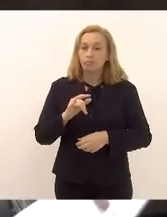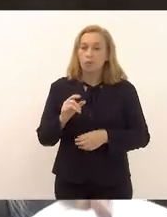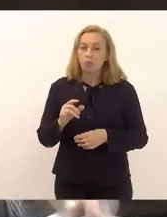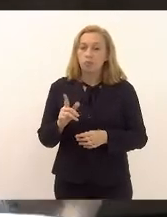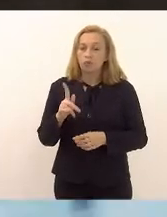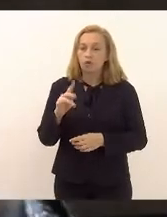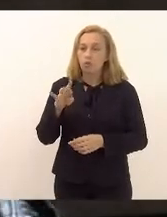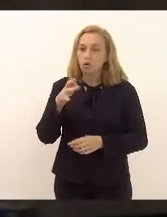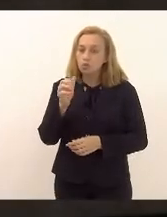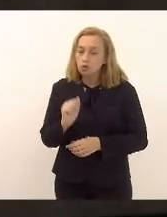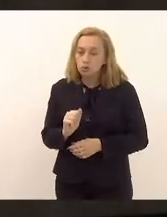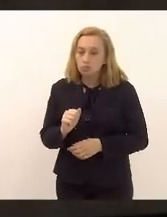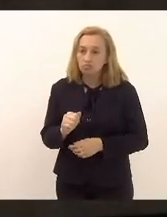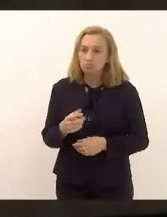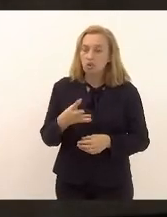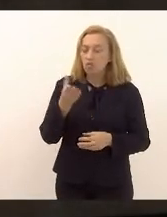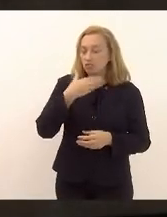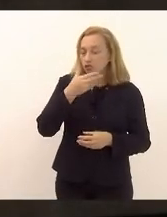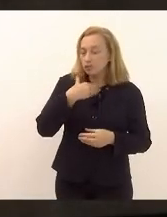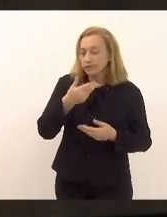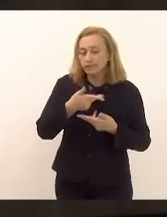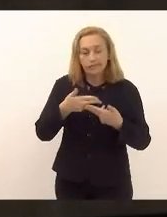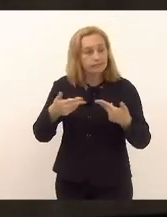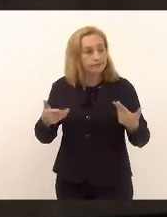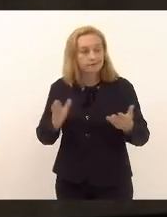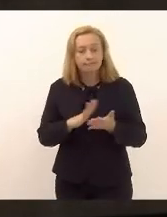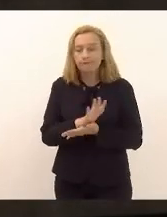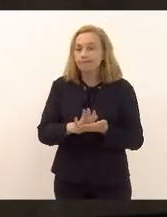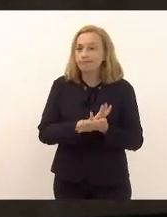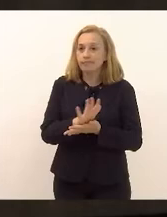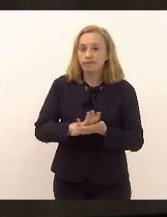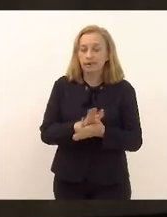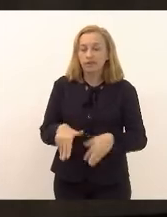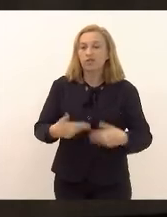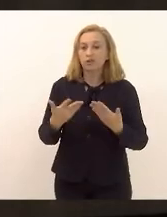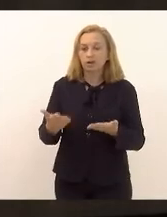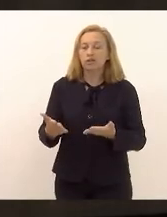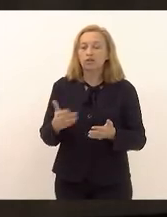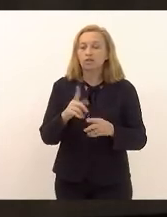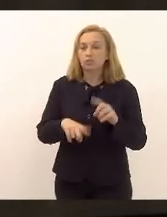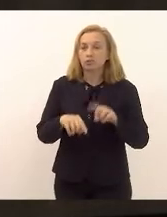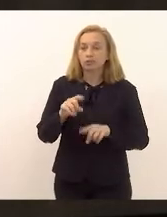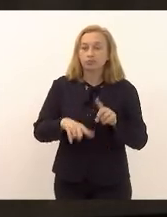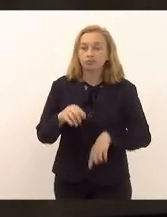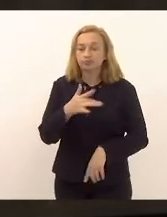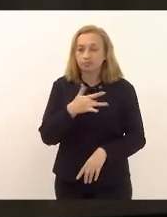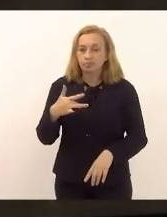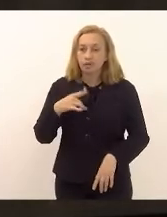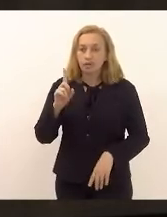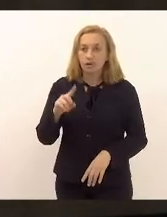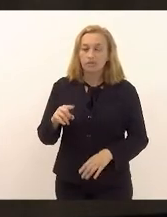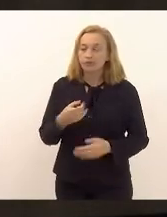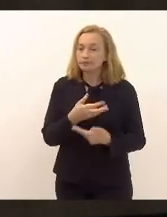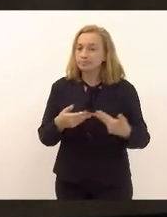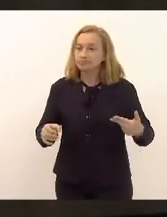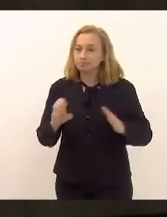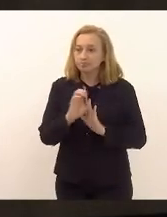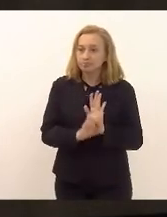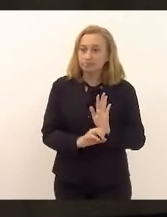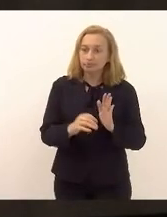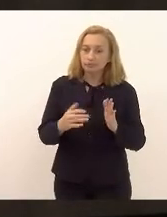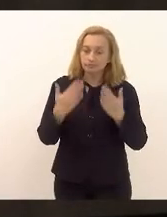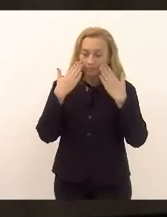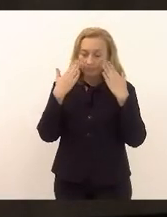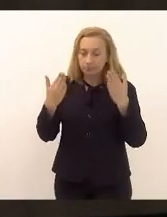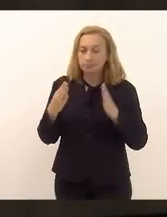gordurosos, não oferecem frutas, não oferecem uma variedade de produtos saudáveis. Muitas das emendas apresentadas ao